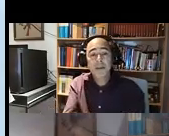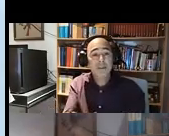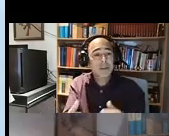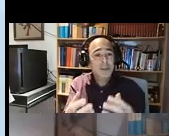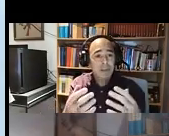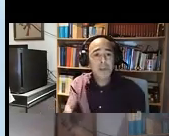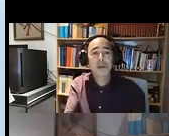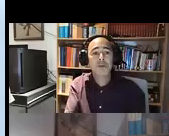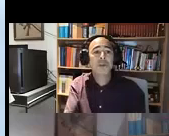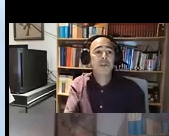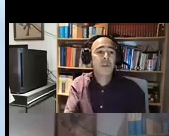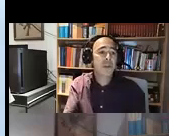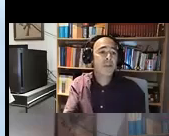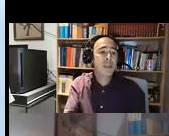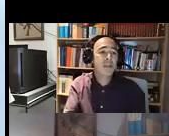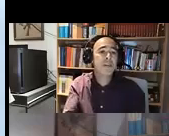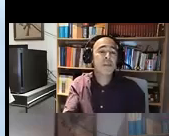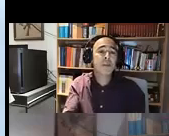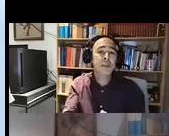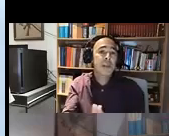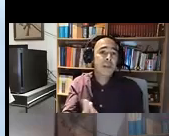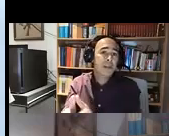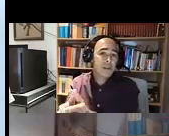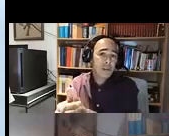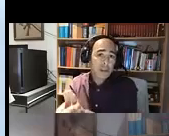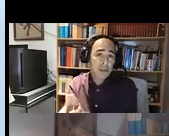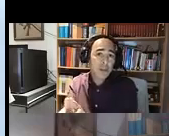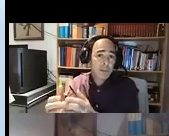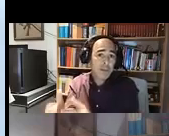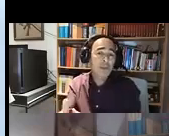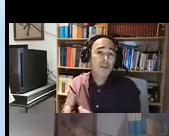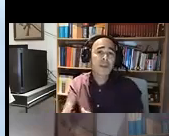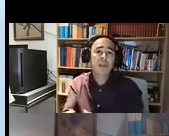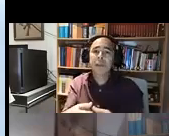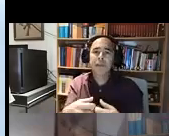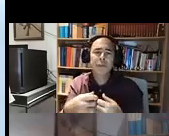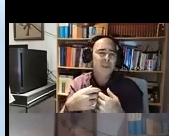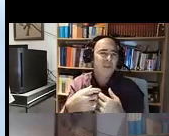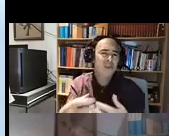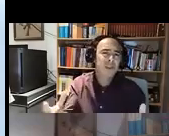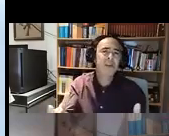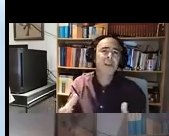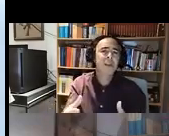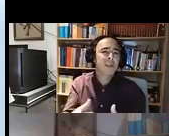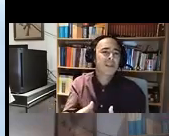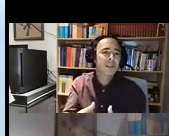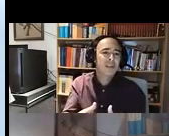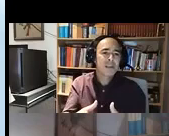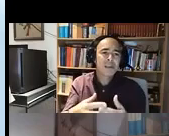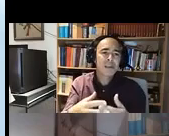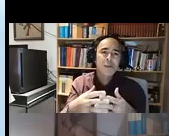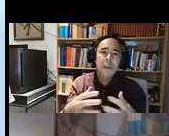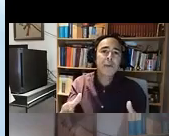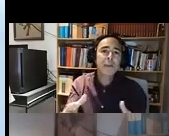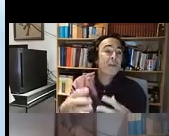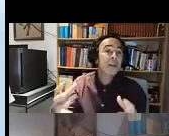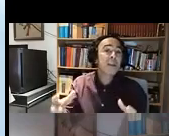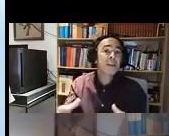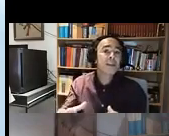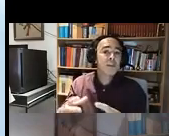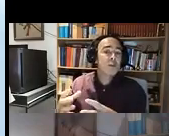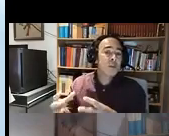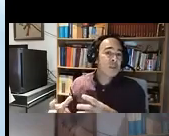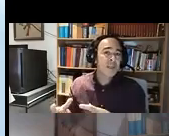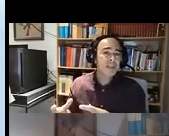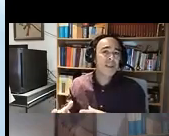não vai estar sozinho vai ser a melhor jogar espuma quarto equipa de flores tanto e disse bem consumidores pertencem a pessoas de todas as rodas digam qualquer coisa